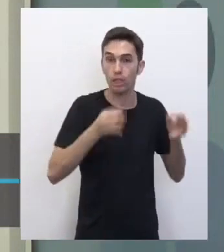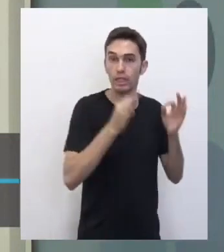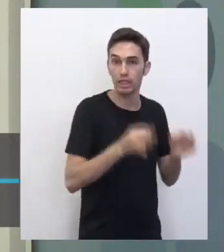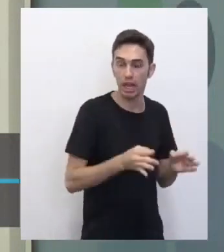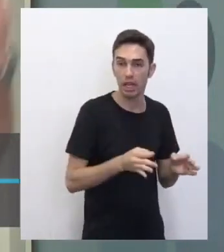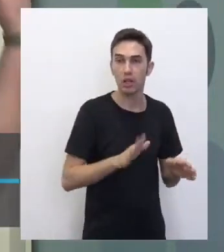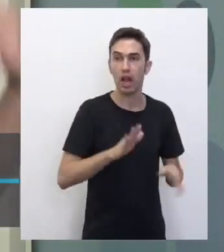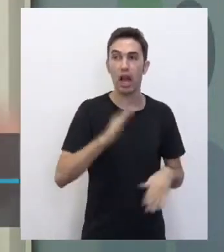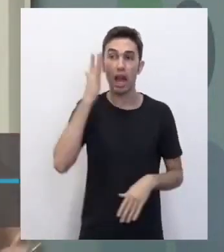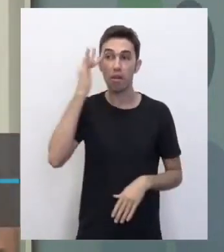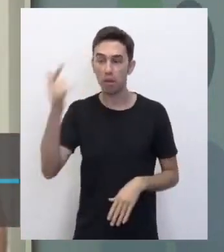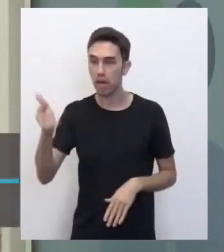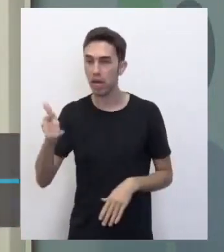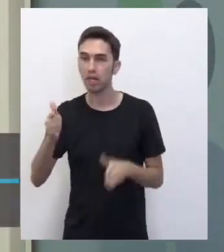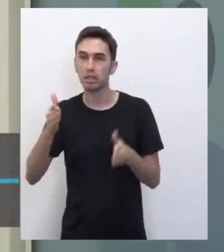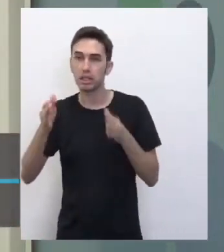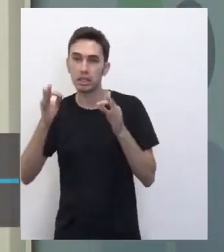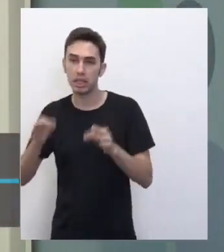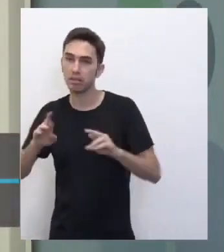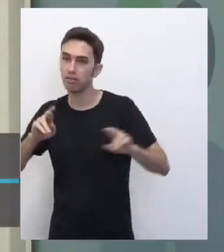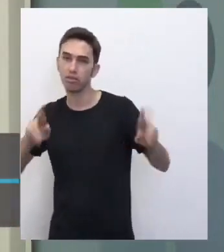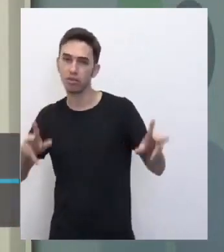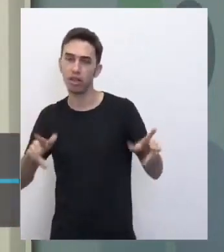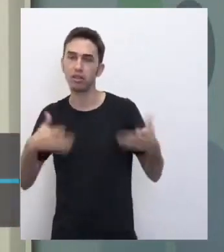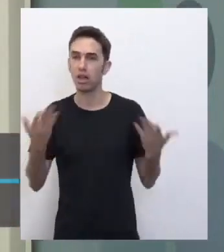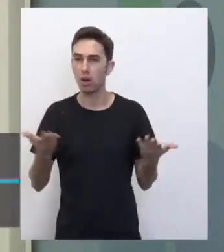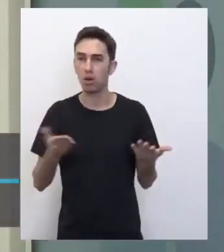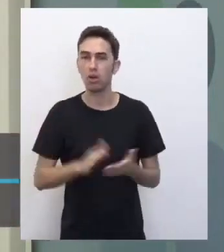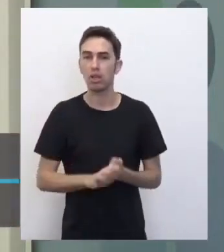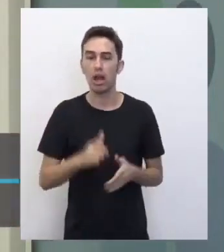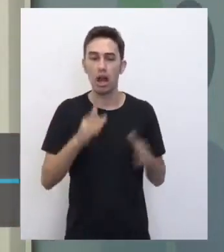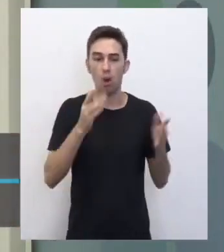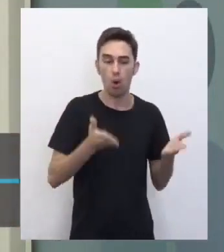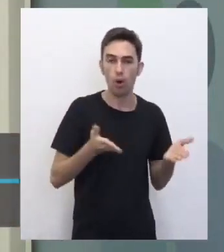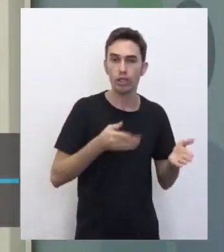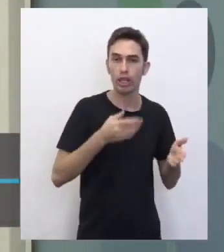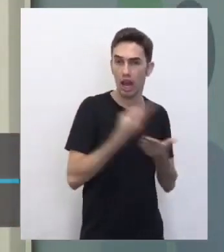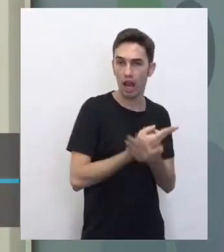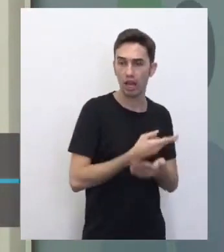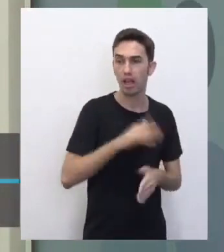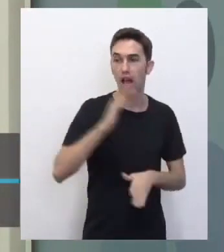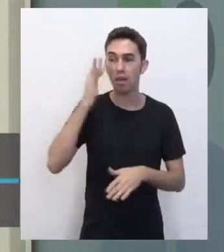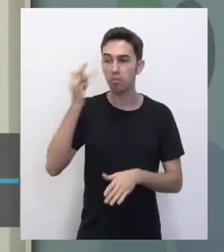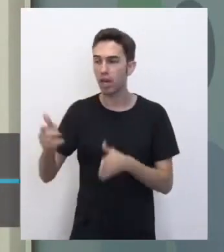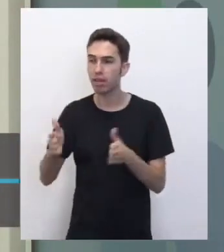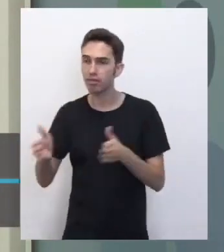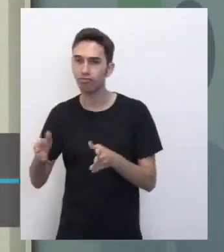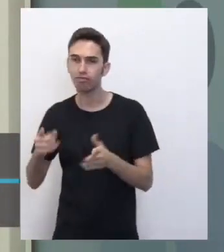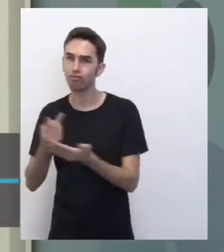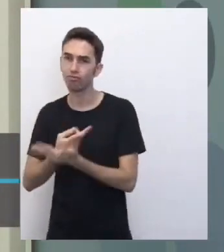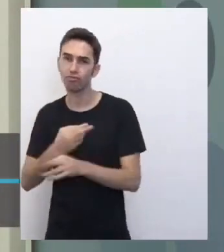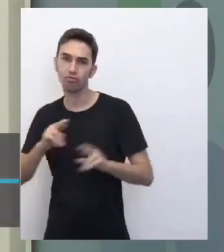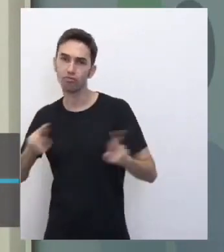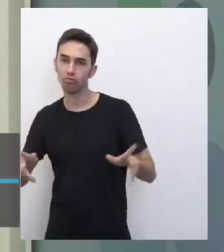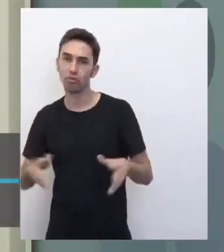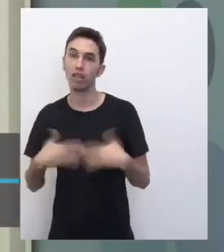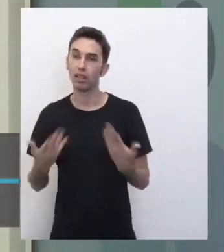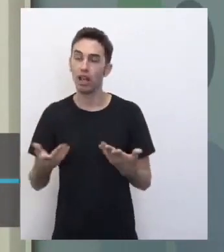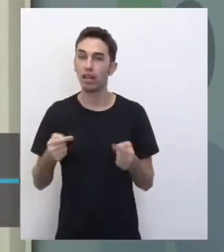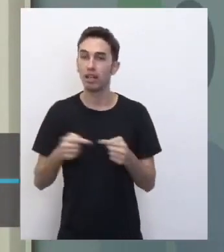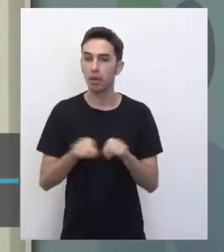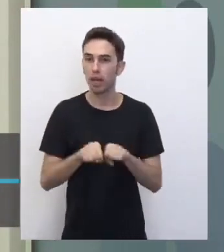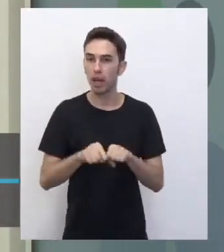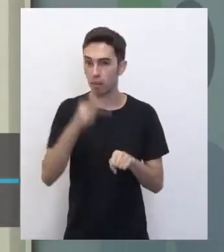Hoje é errado, antes foi certo. Então, isso é o relativismo. E nós temos aqueles que defendem o universalismo, né?